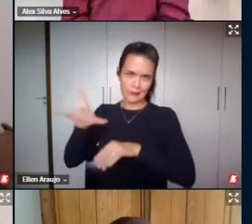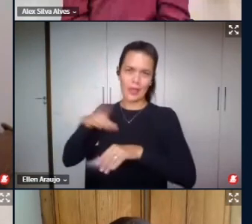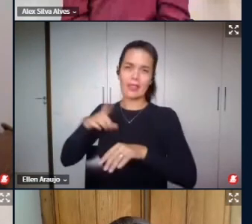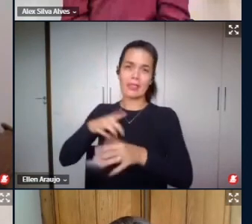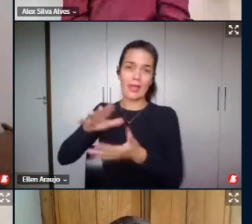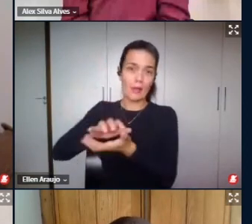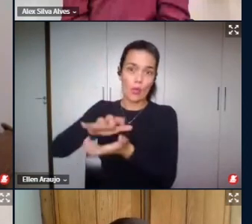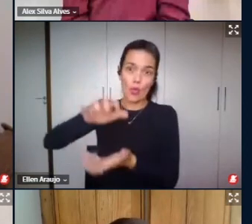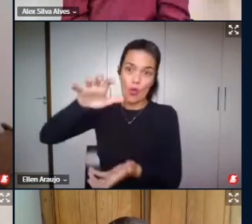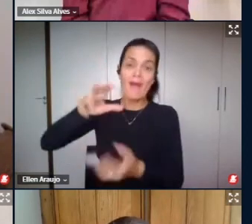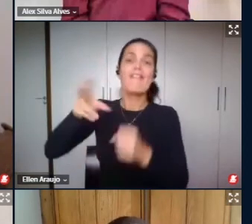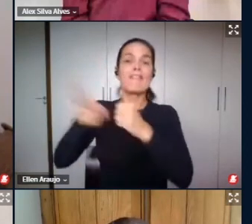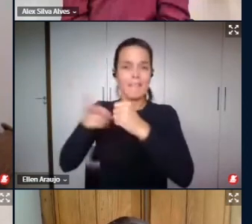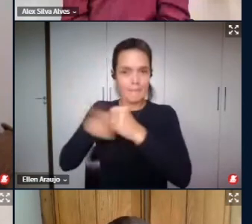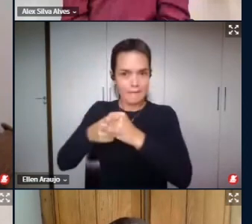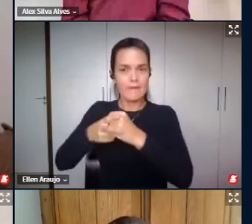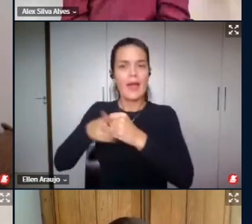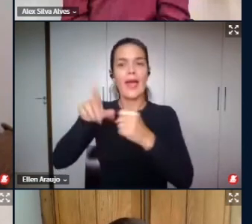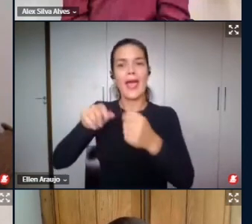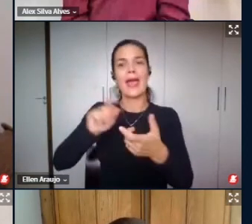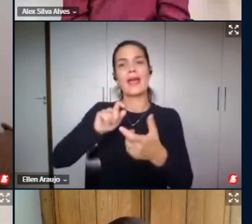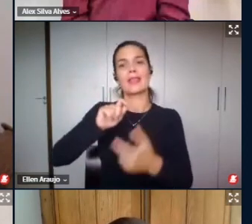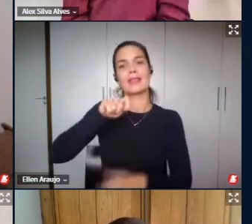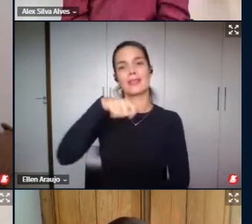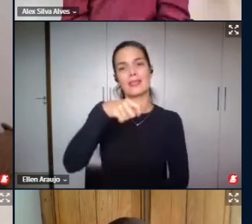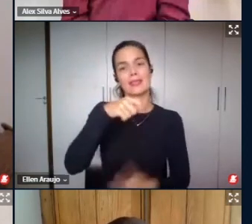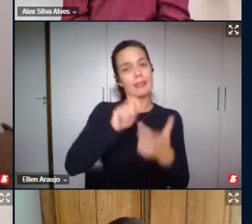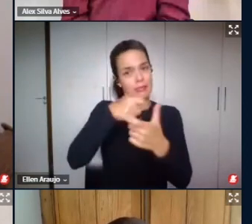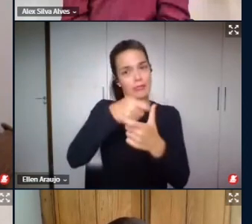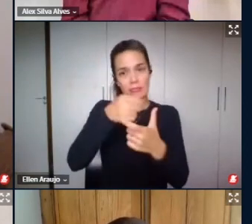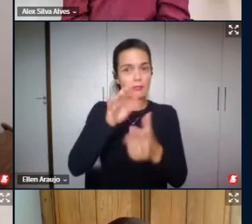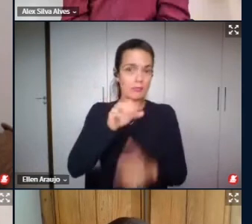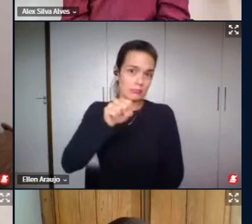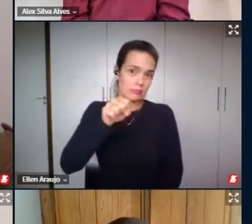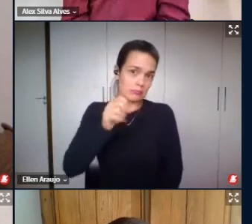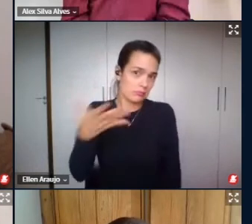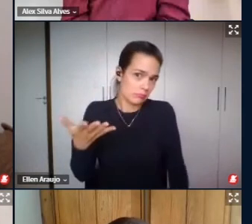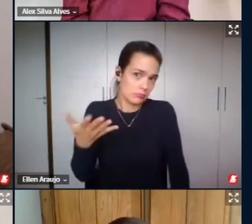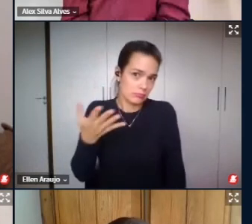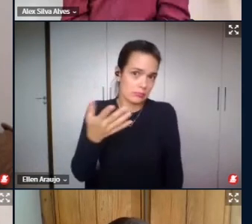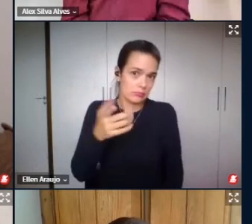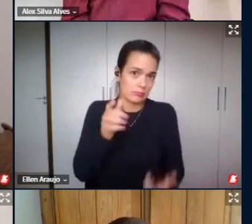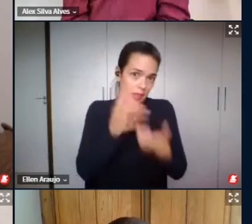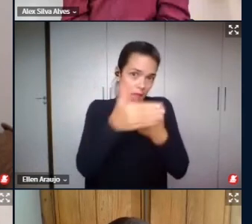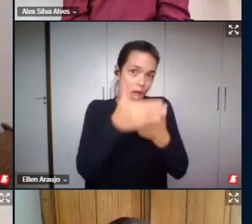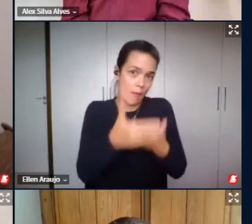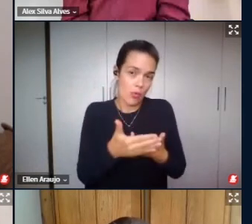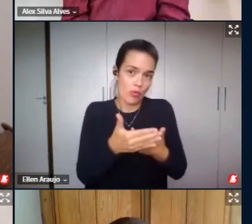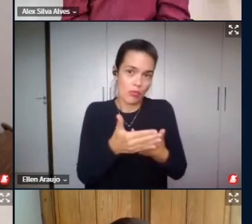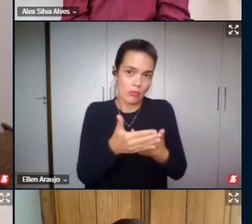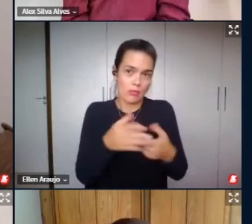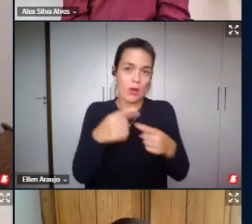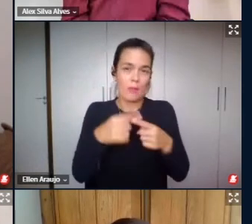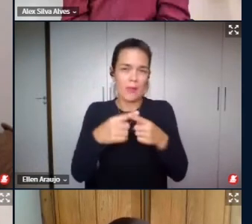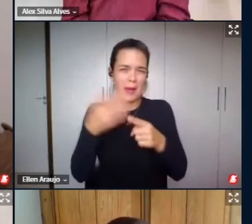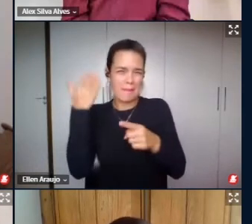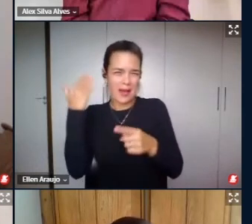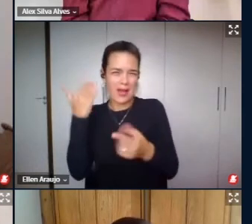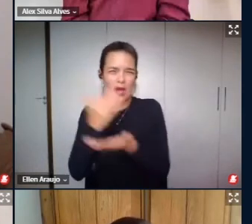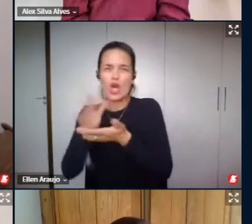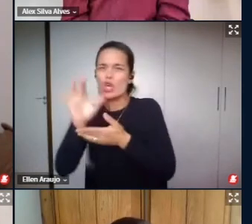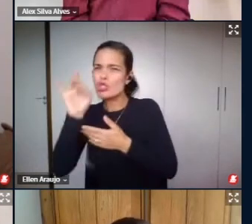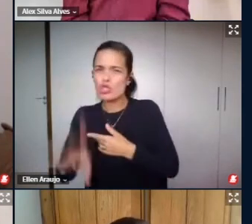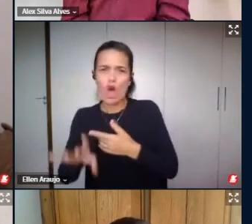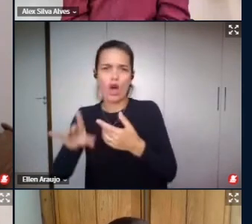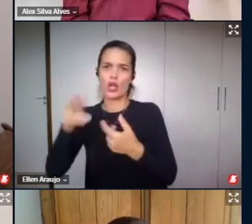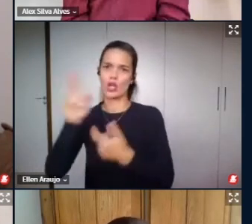que verbo é termo. Porque a terminologia começou lá no início dizendo que nome, só nome era termo, constituía